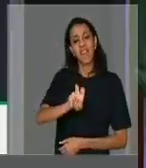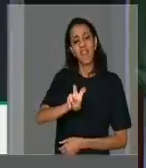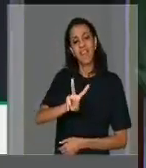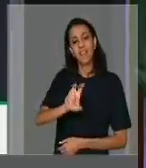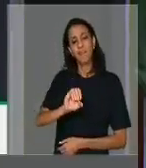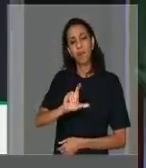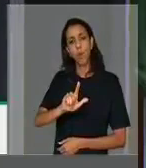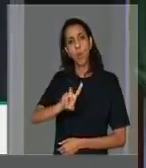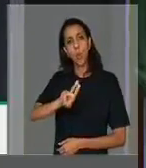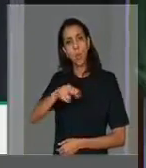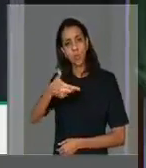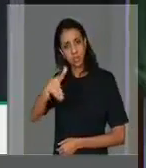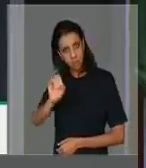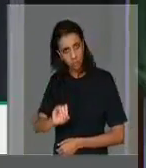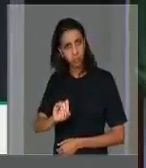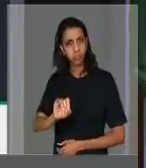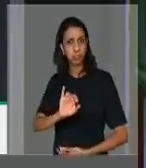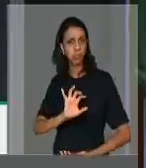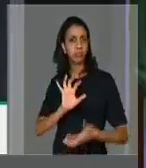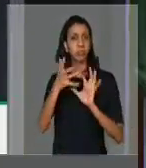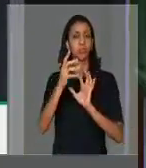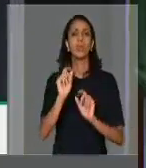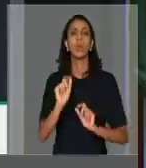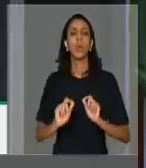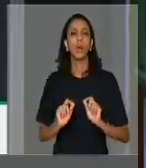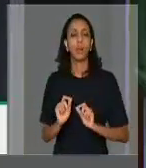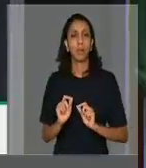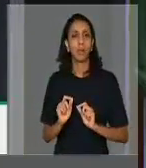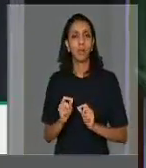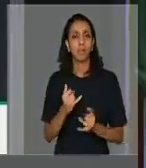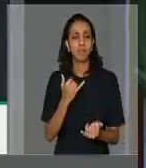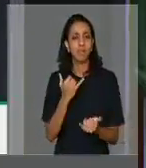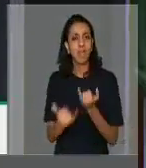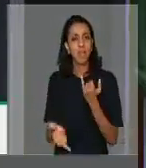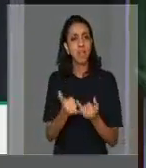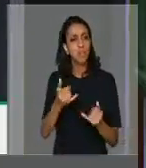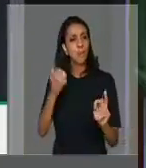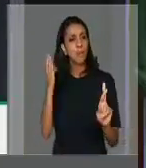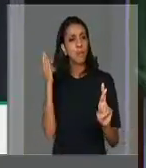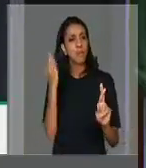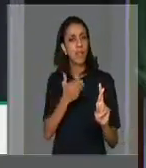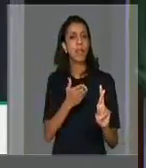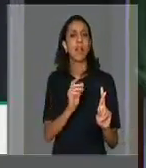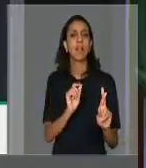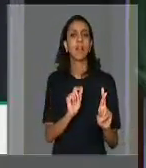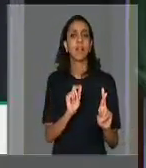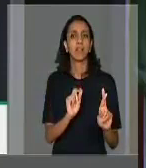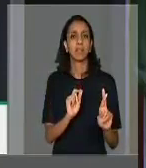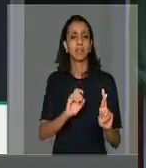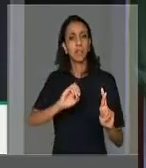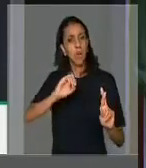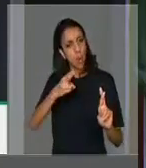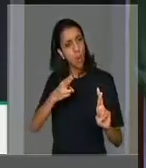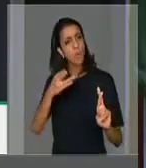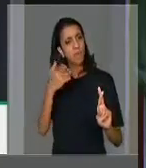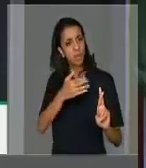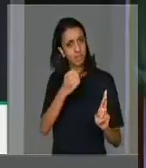revolução é quase que um norteador, ou pelo menos um